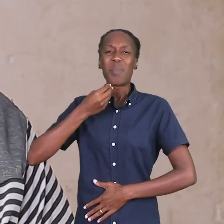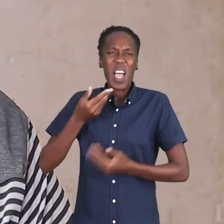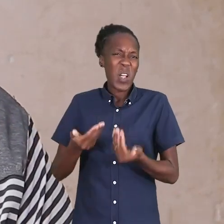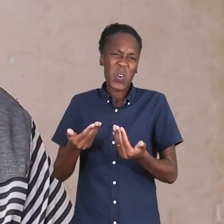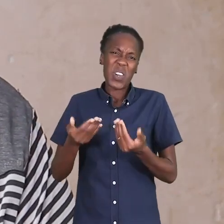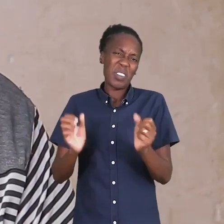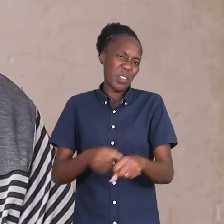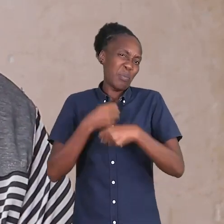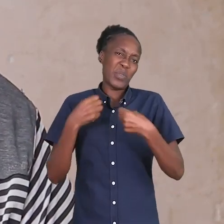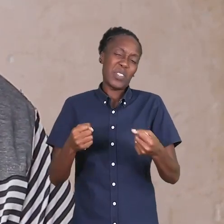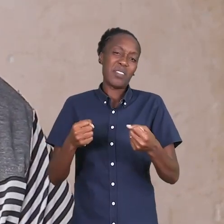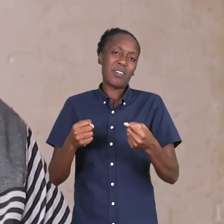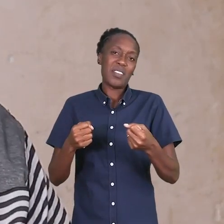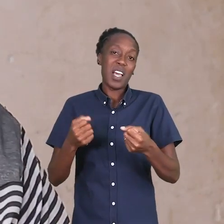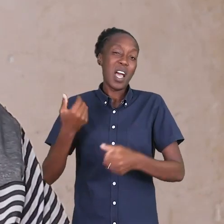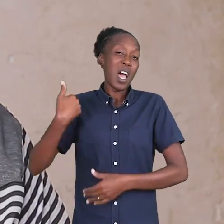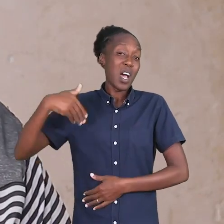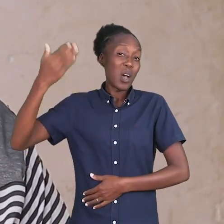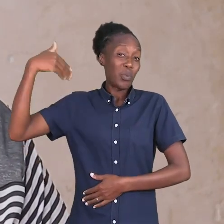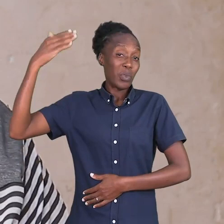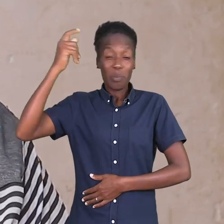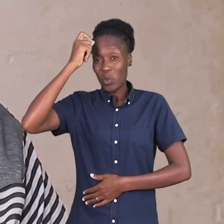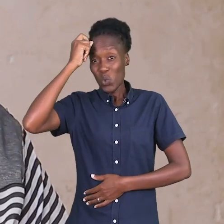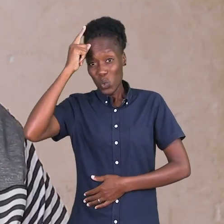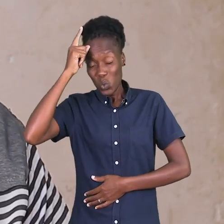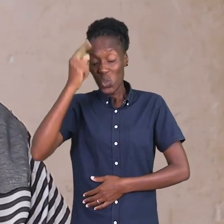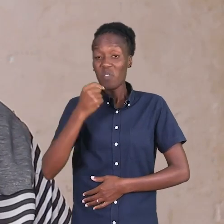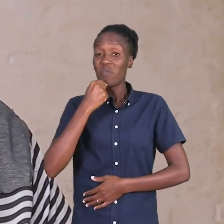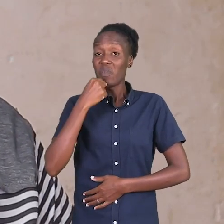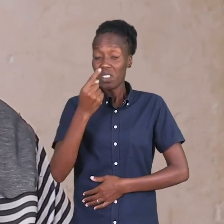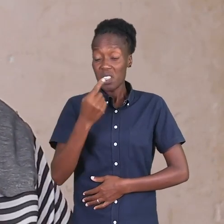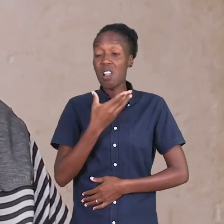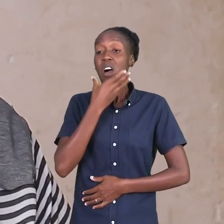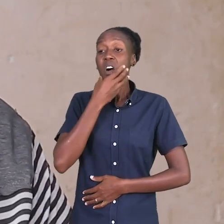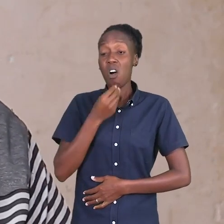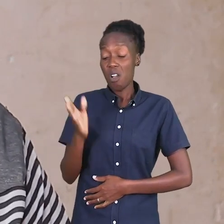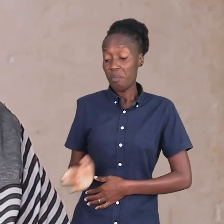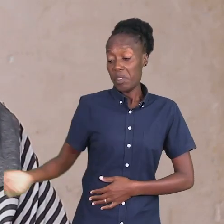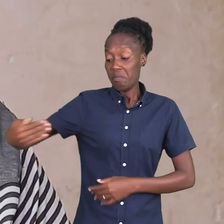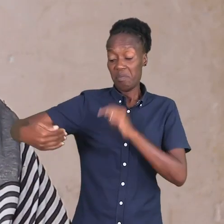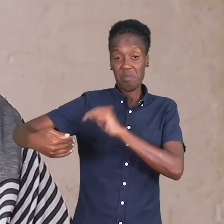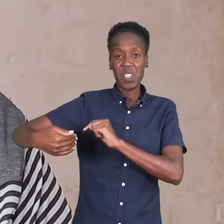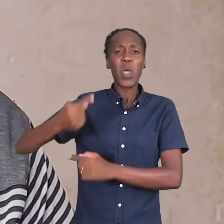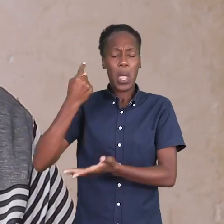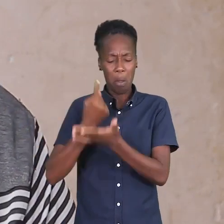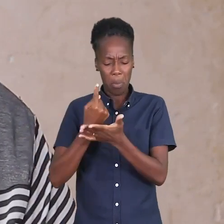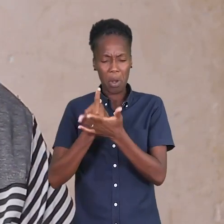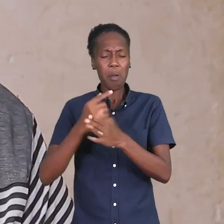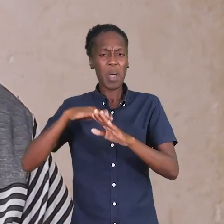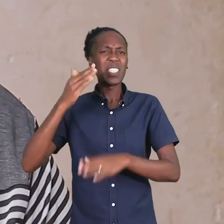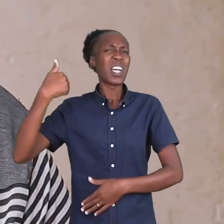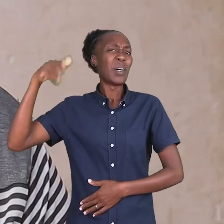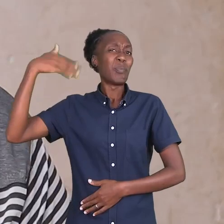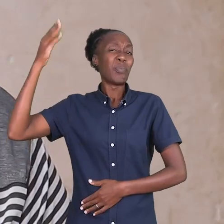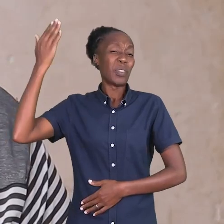moda nos nossos tempos, na altura. Porque nós achávamos que estar no lar, ter marido, era a coisa mais essencial